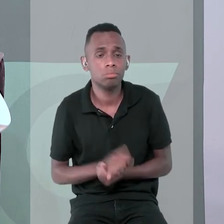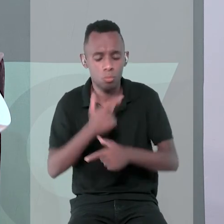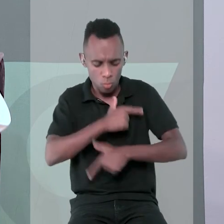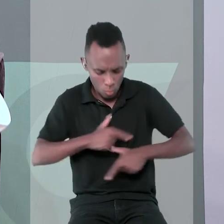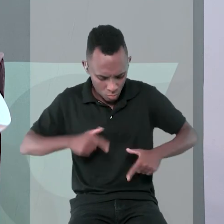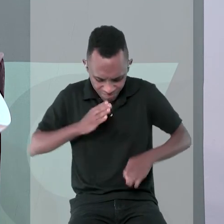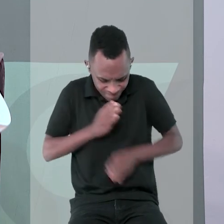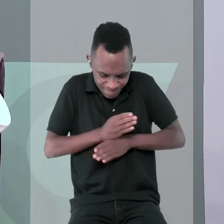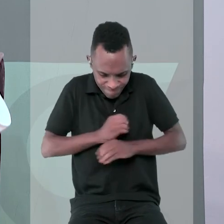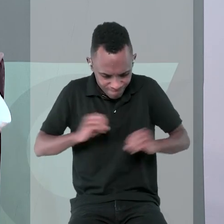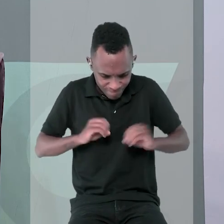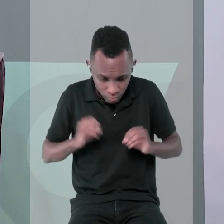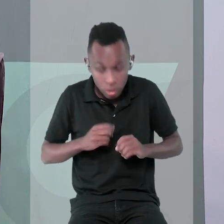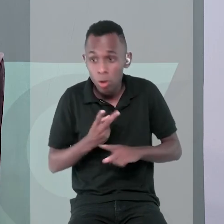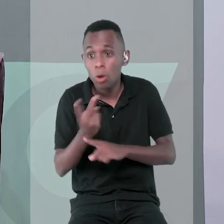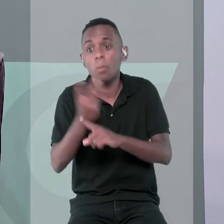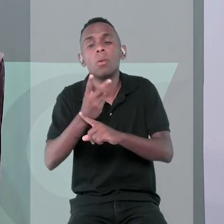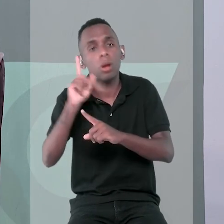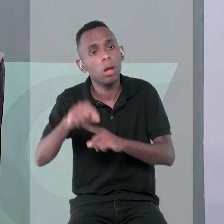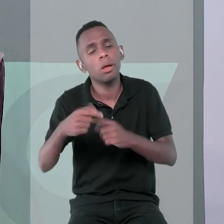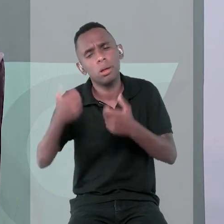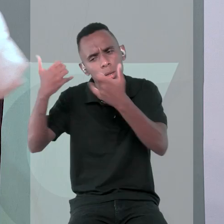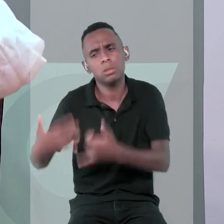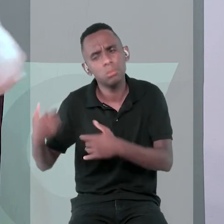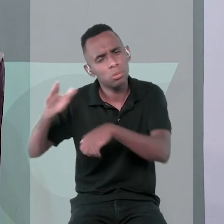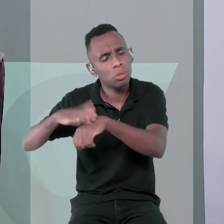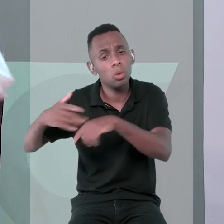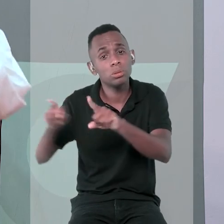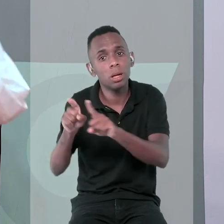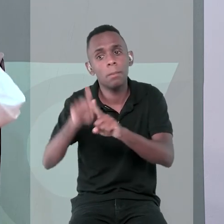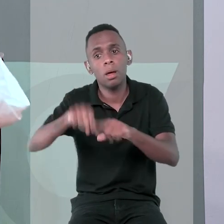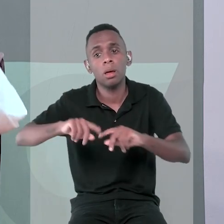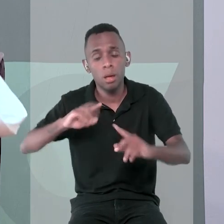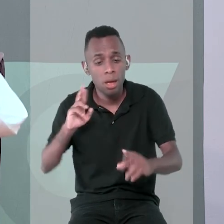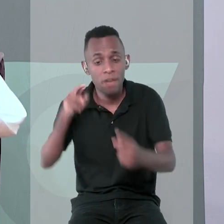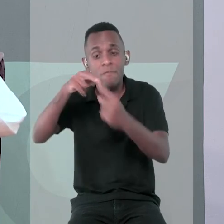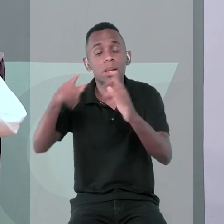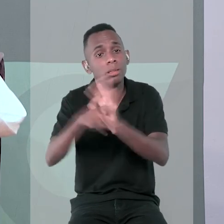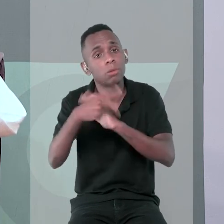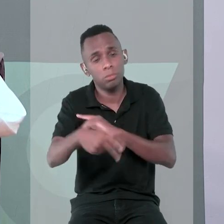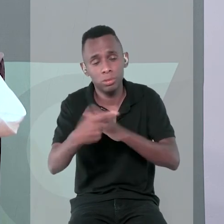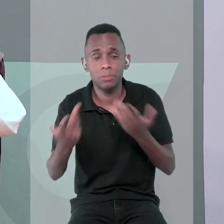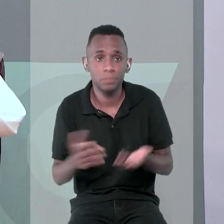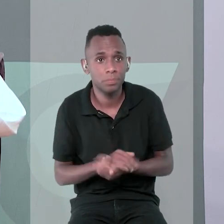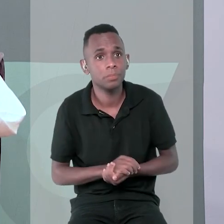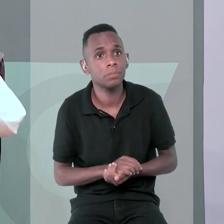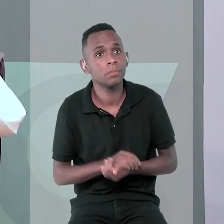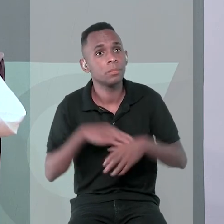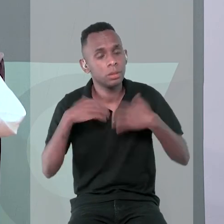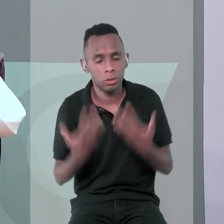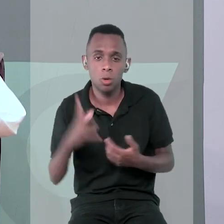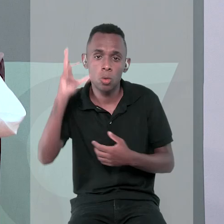que a gente não encontra lugar quando a gente for buscar. É isso que a Leila está falando, né? Essa autorreferência, ela é vazia.